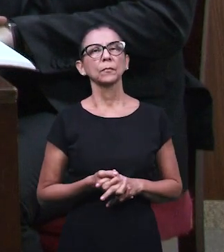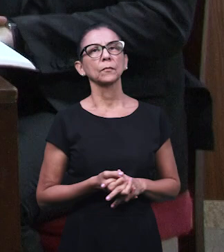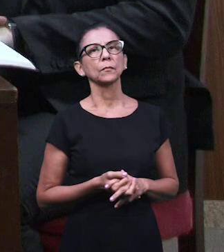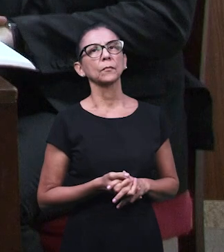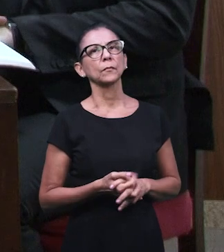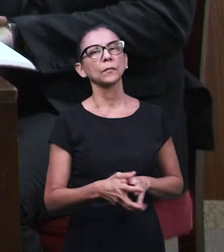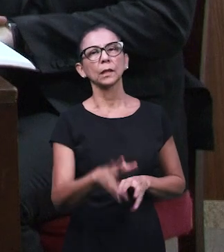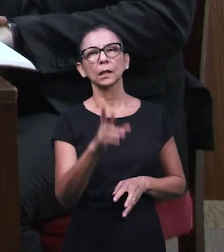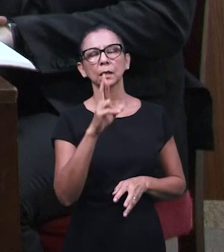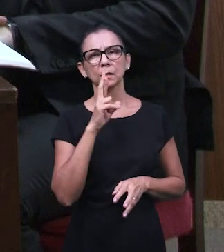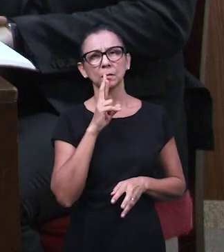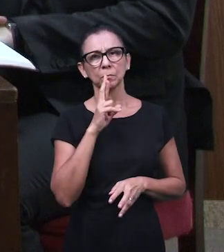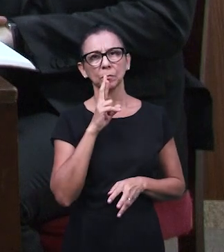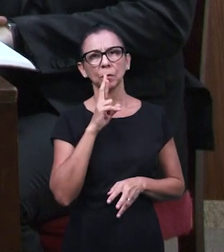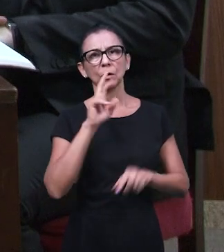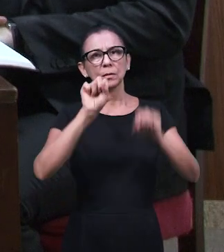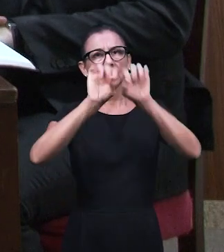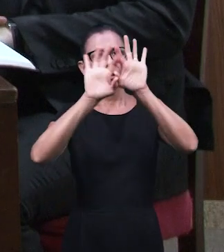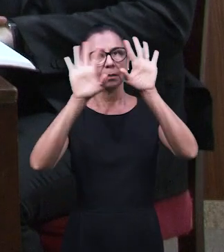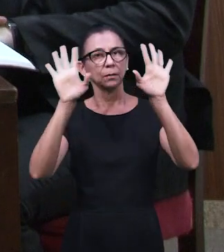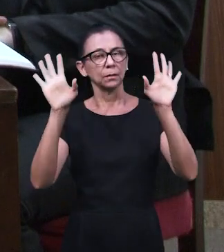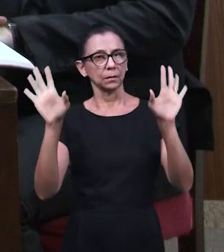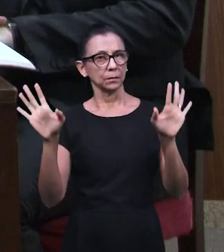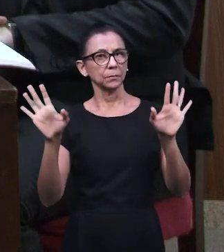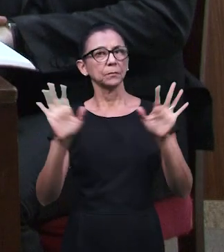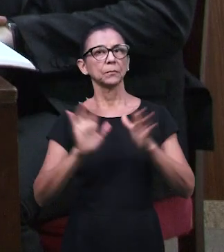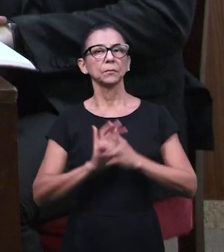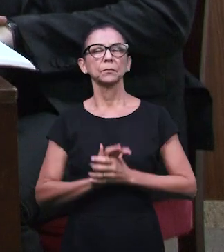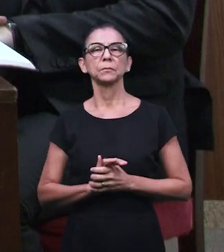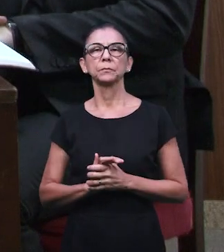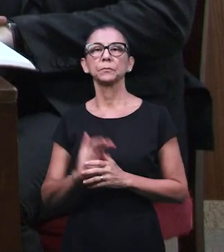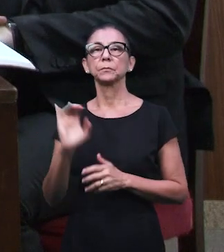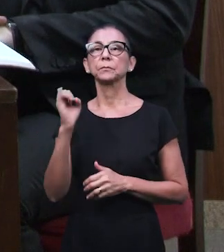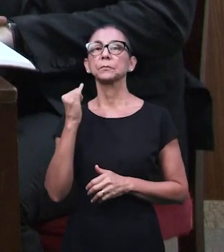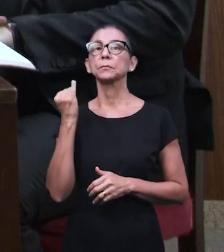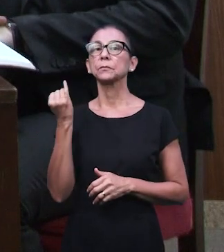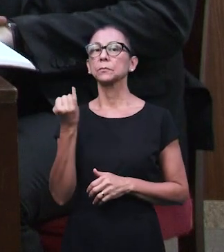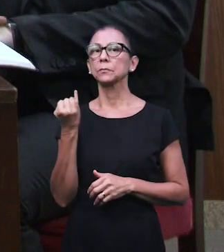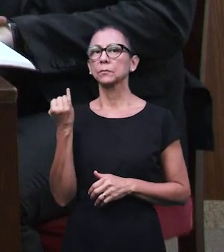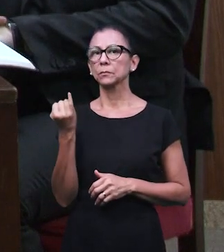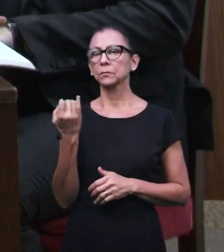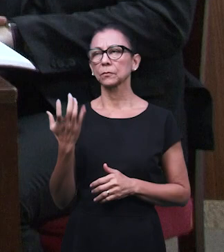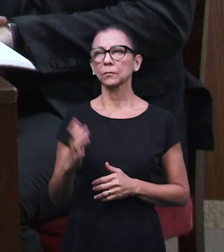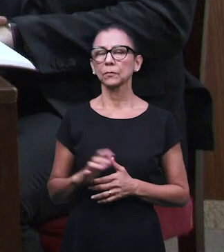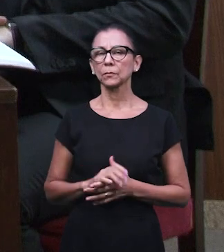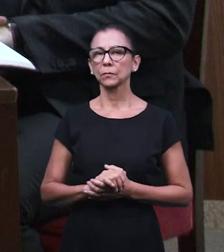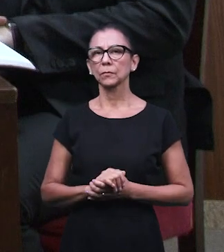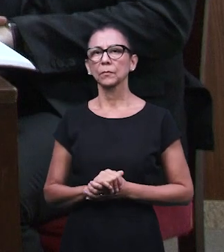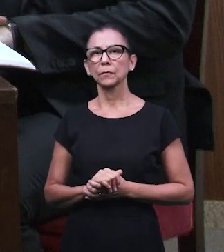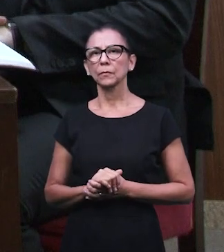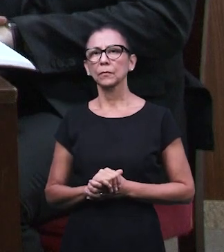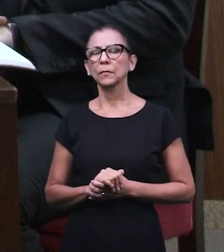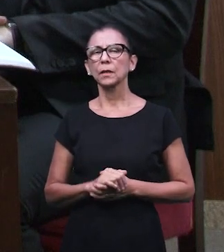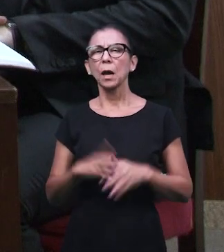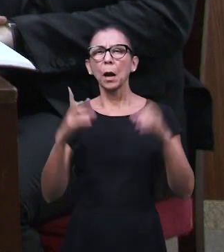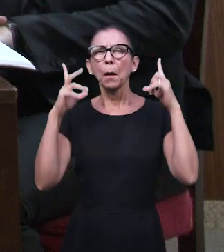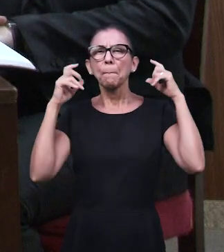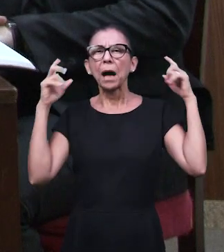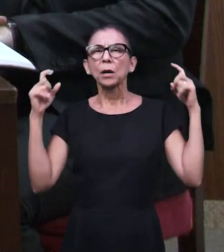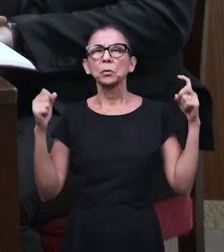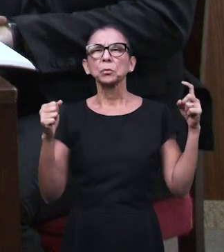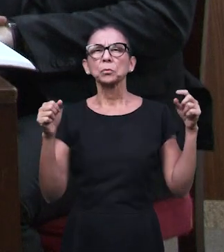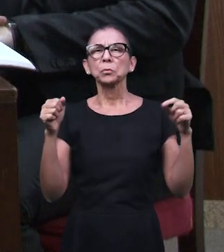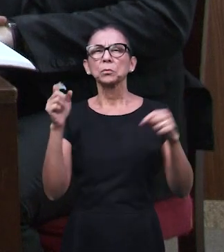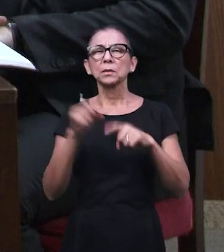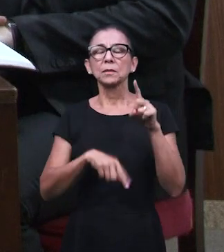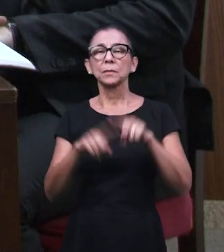perguntas, mas o importante aqui, né? Por que não pode martelo e nenhum outro tipo de barulho no templo? Porque o templo é